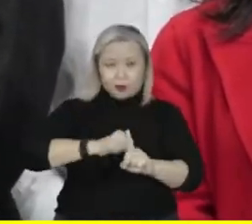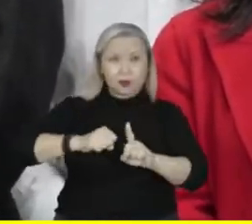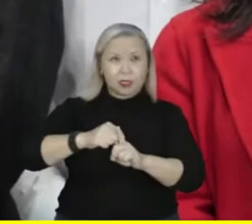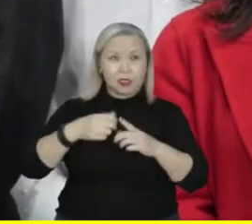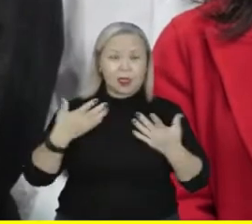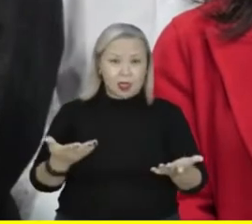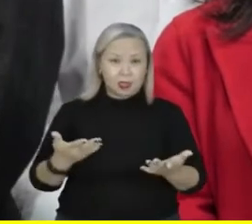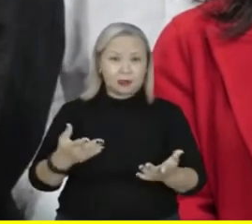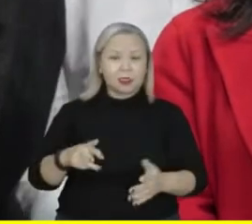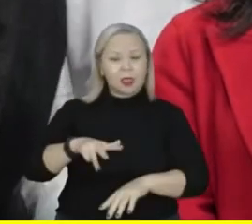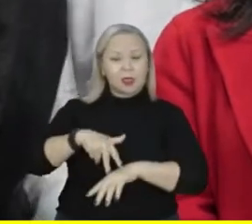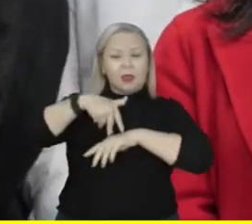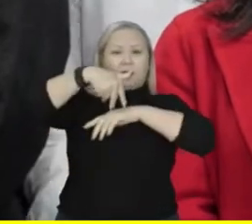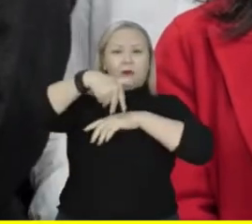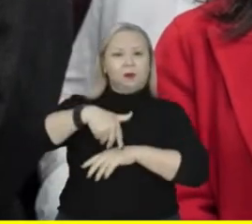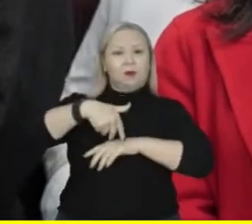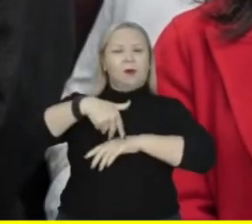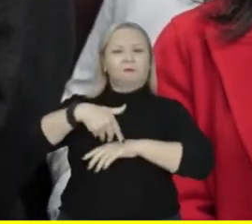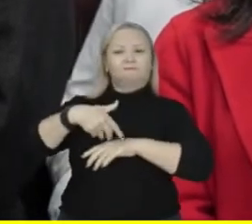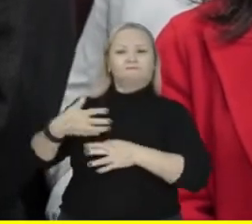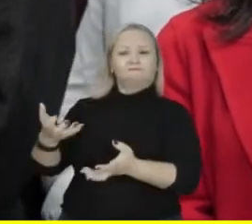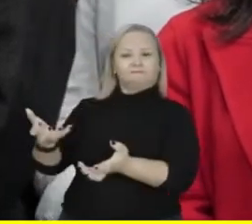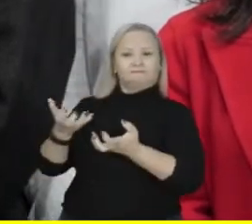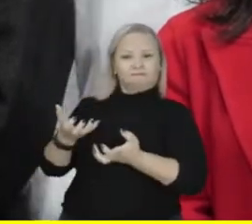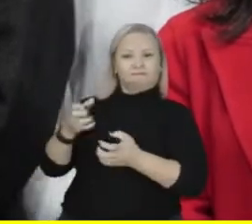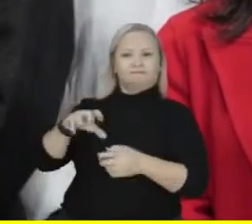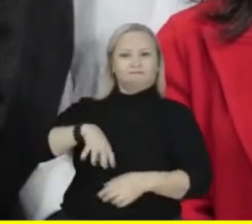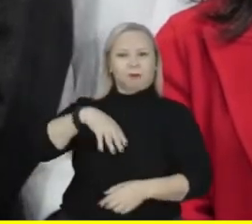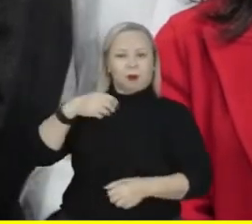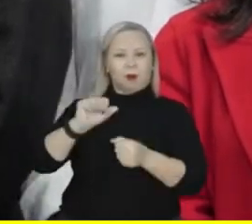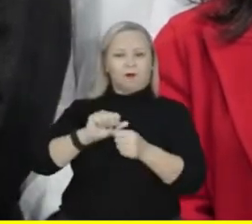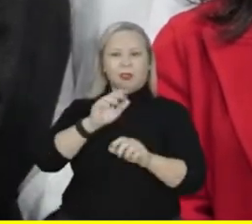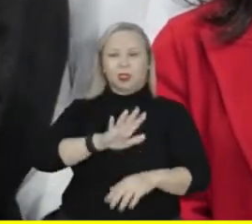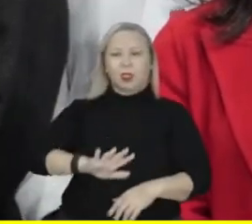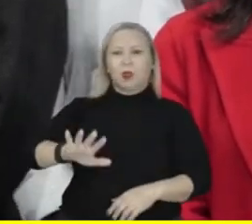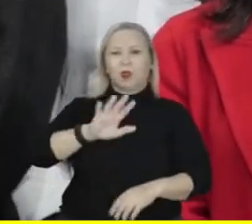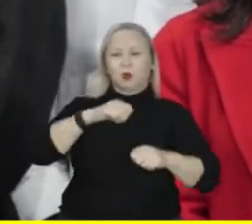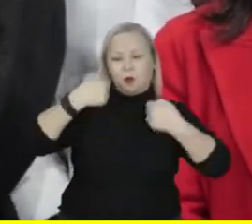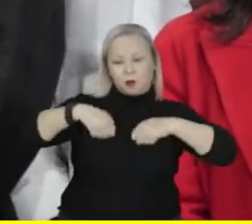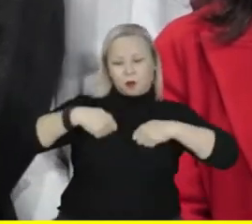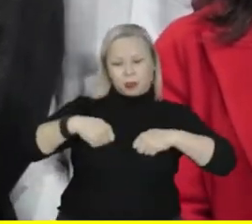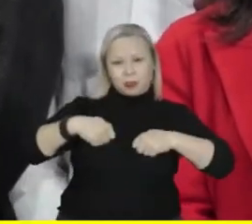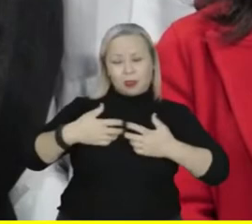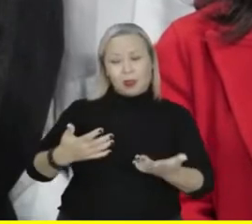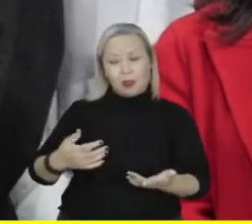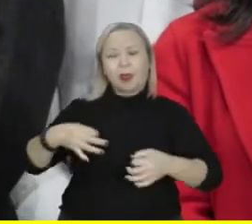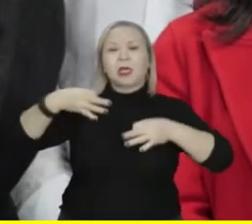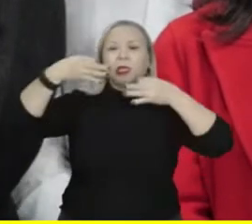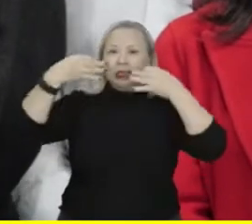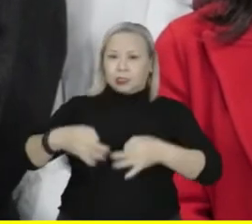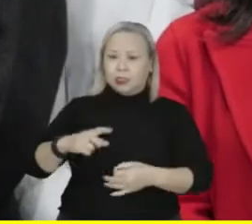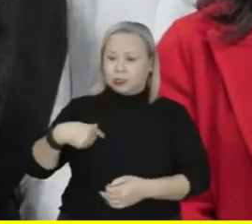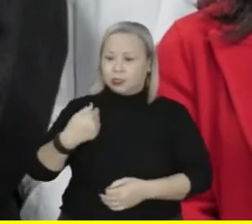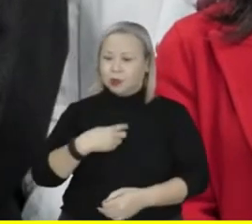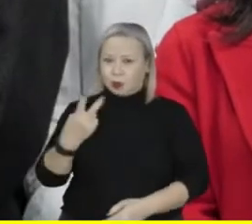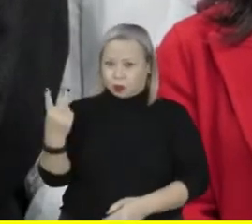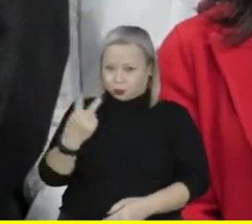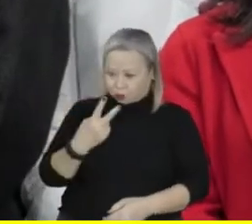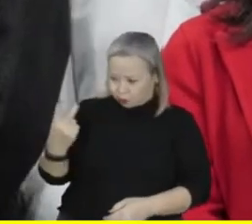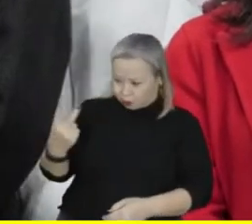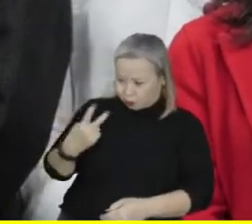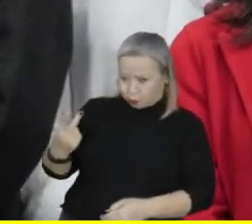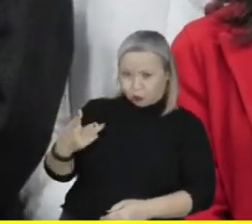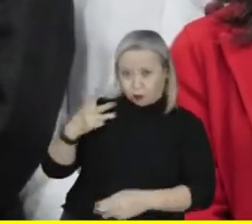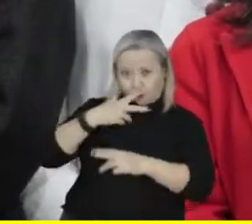tô disposto sabe a fazer tudo que for possível que nós dois juntos vamos ganhar São